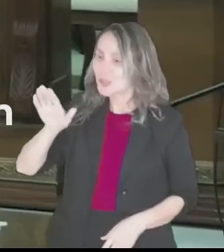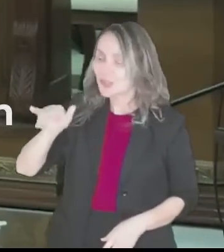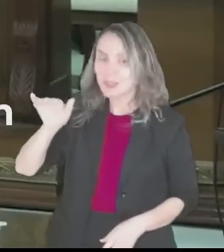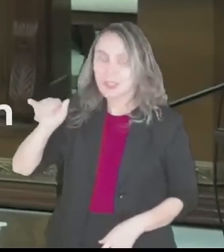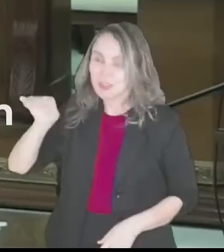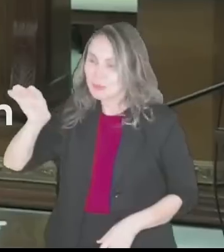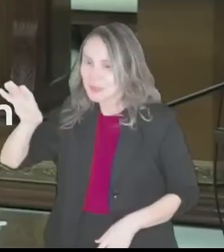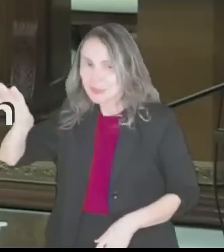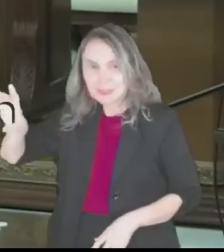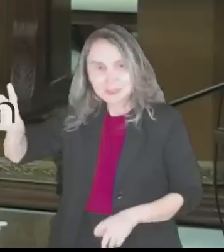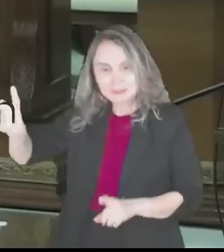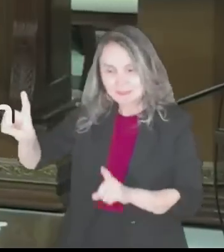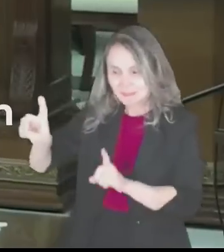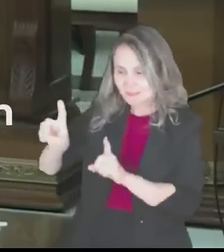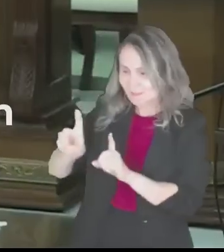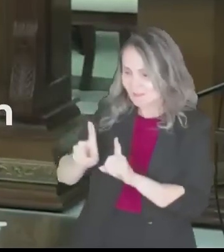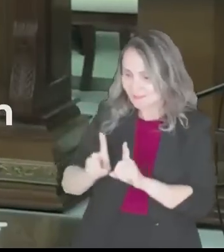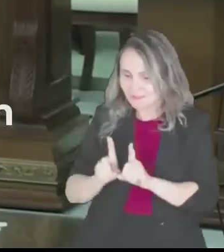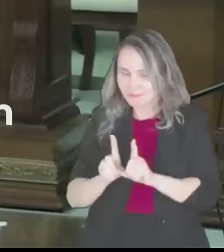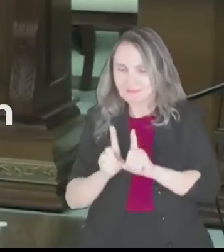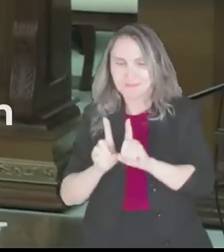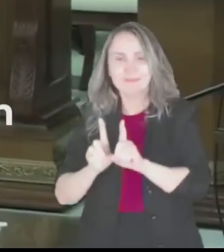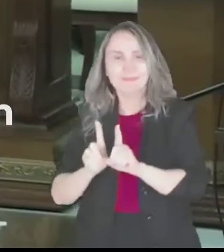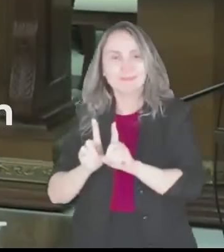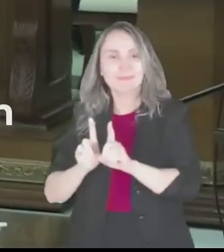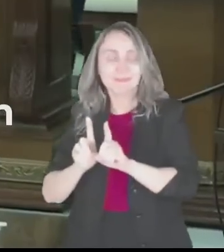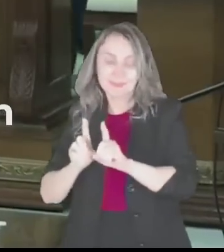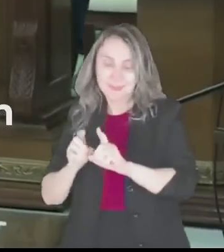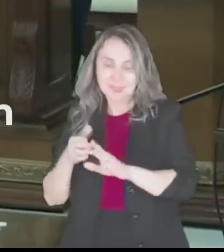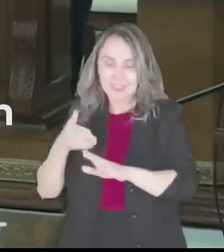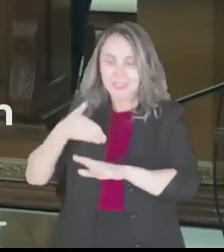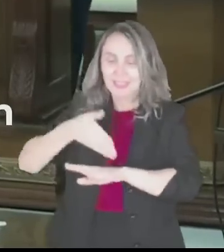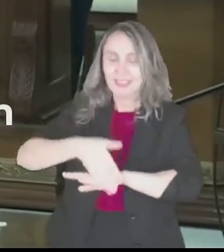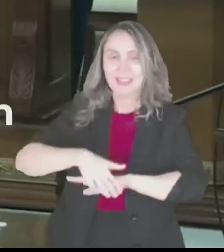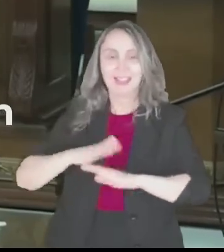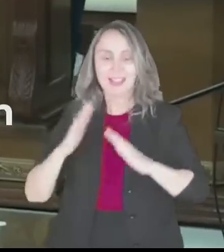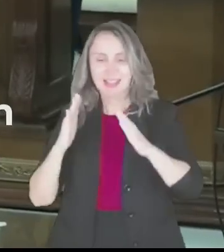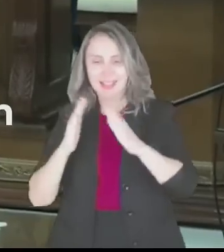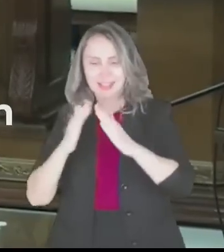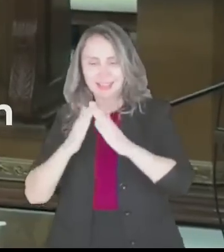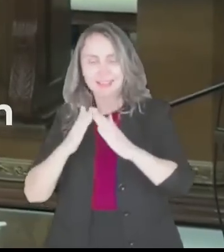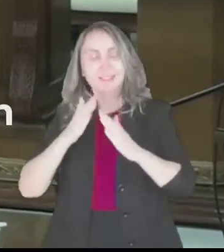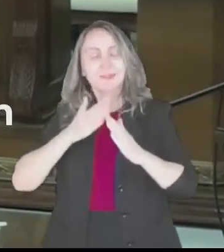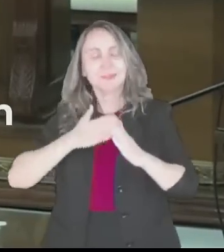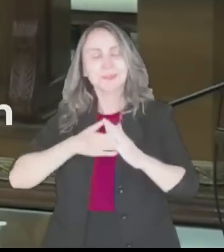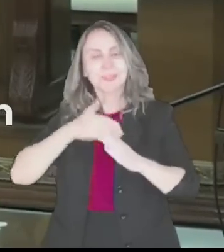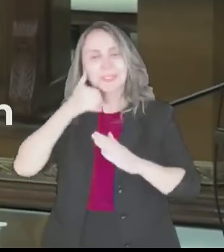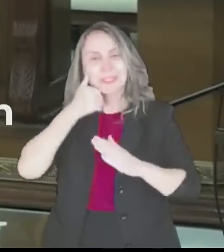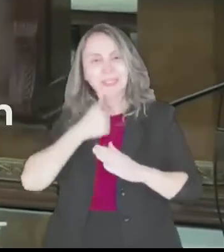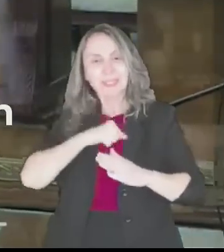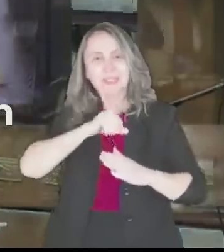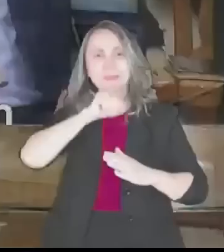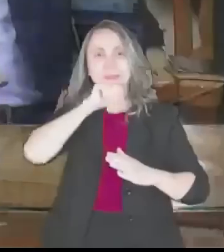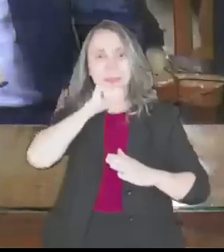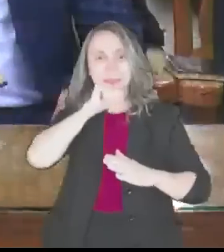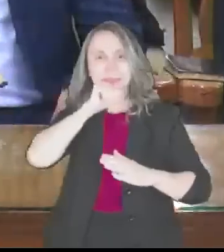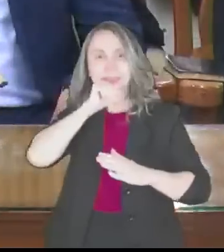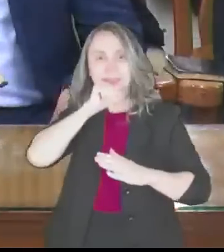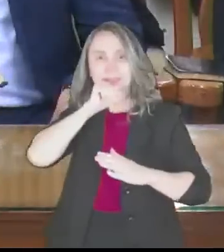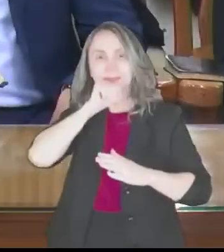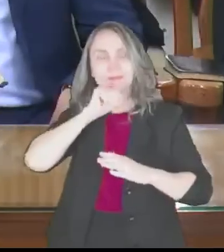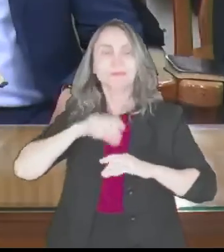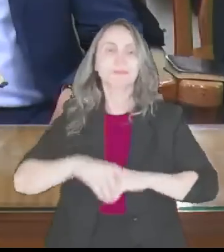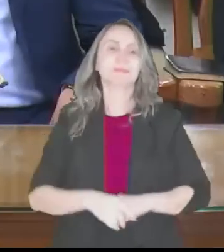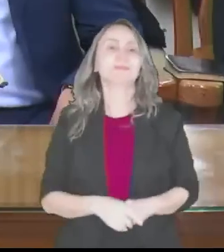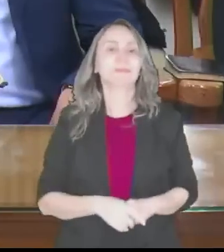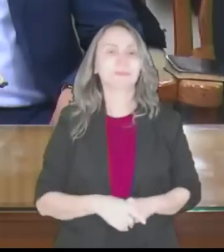minha mãe, na câmara daquela que me gerou. Pronto. Tem a casa da